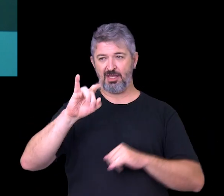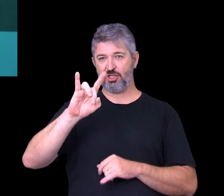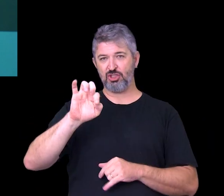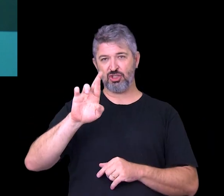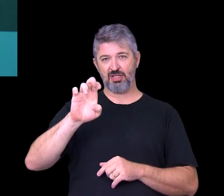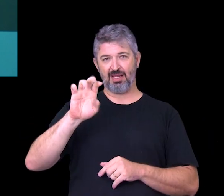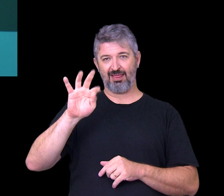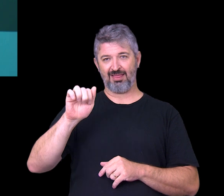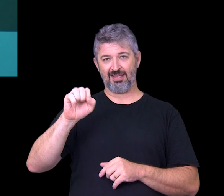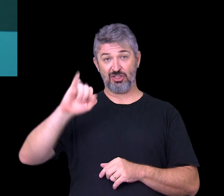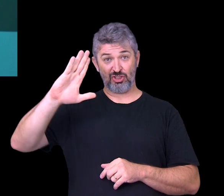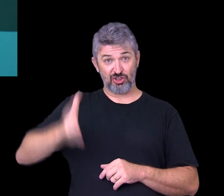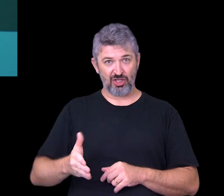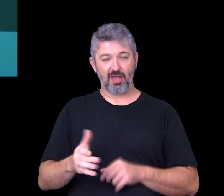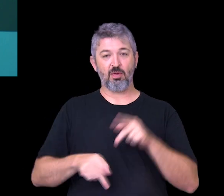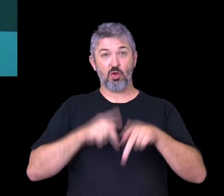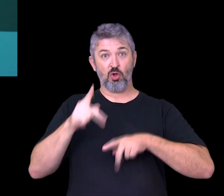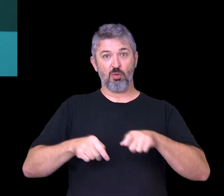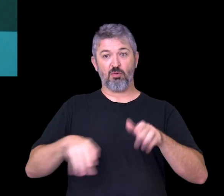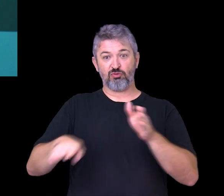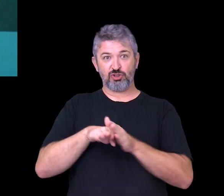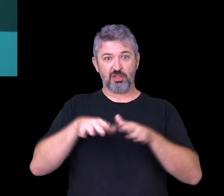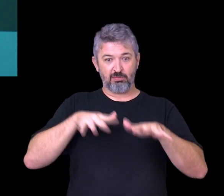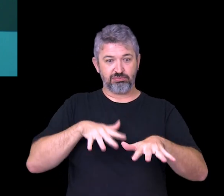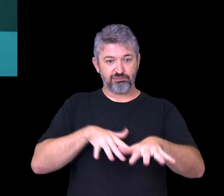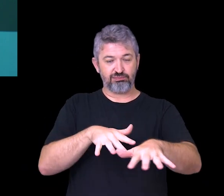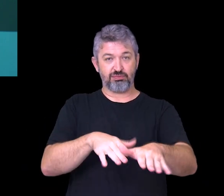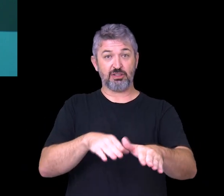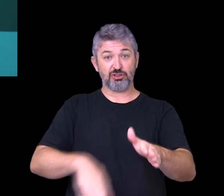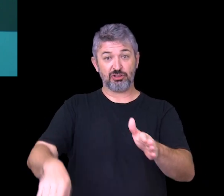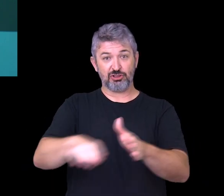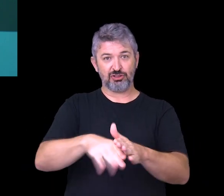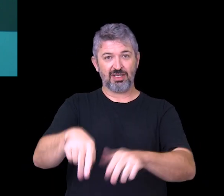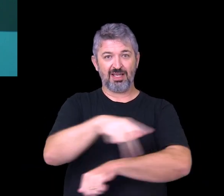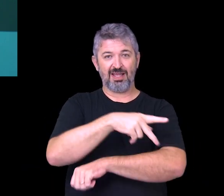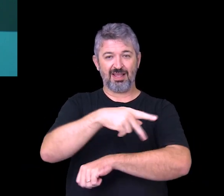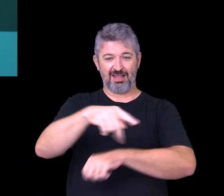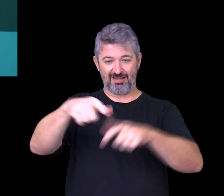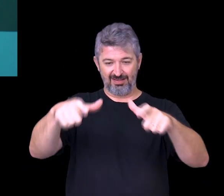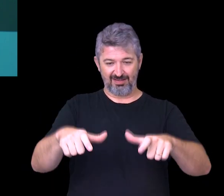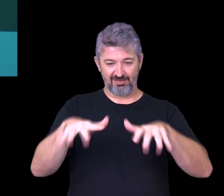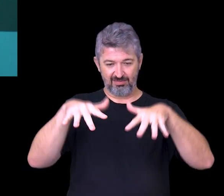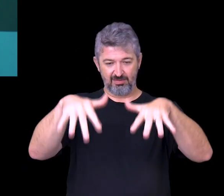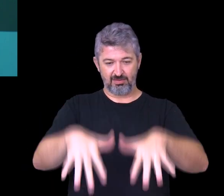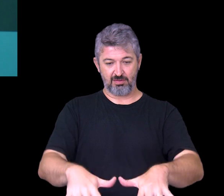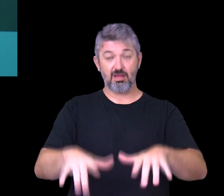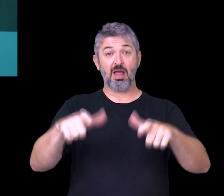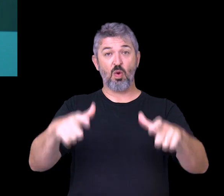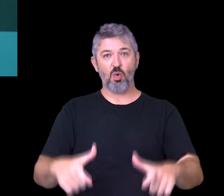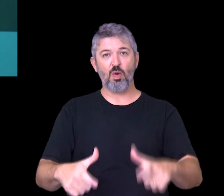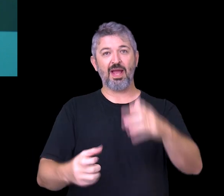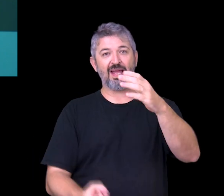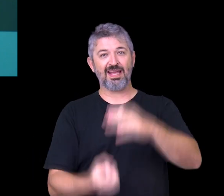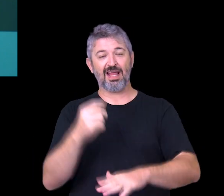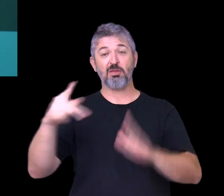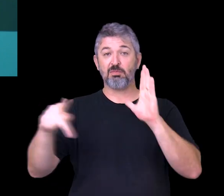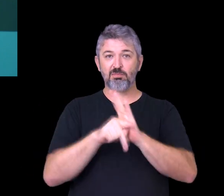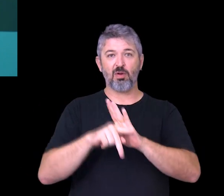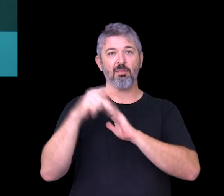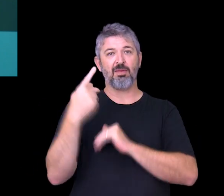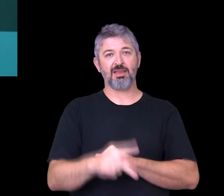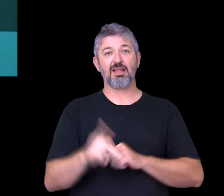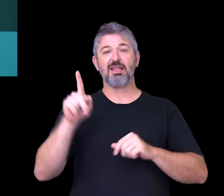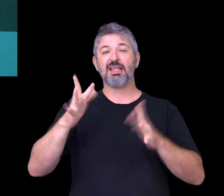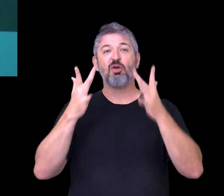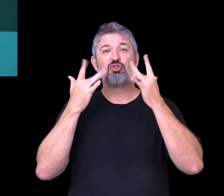o povo toma conta daquela praça, aí eles percebem que aquele espaço é um espaço criado para eles, é o anfiteatro, é a praça